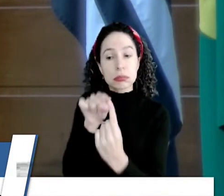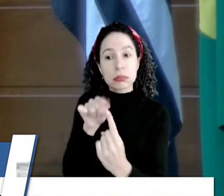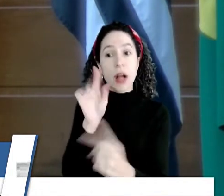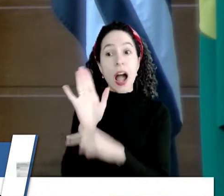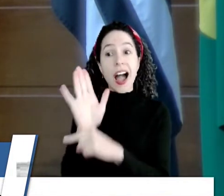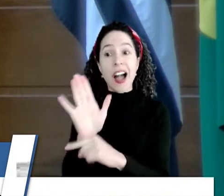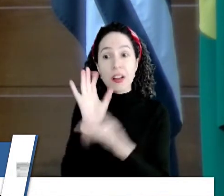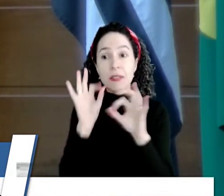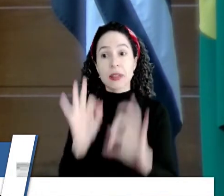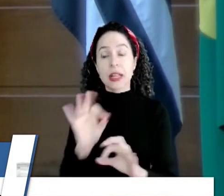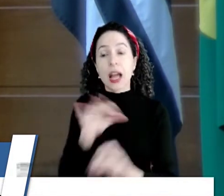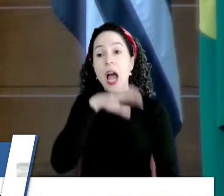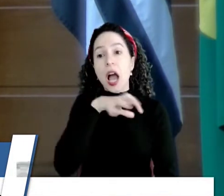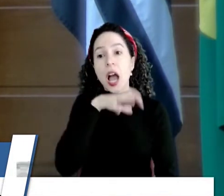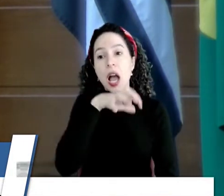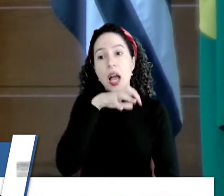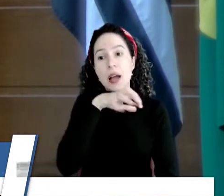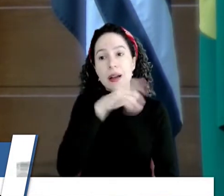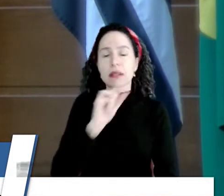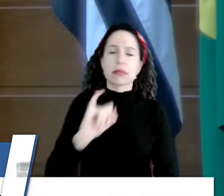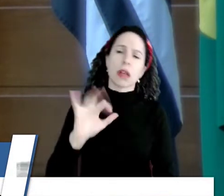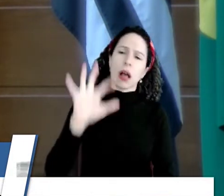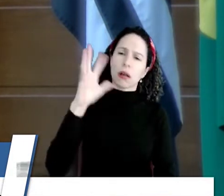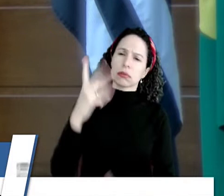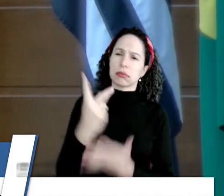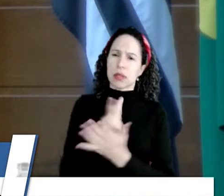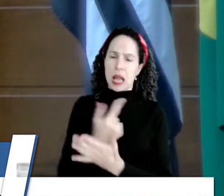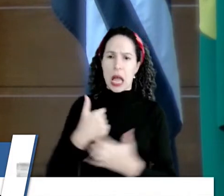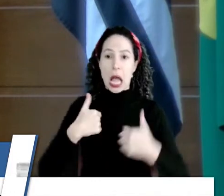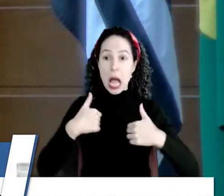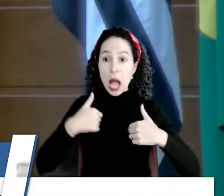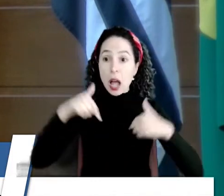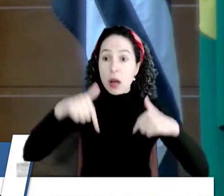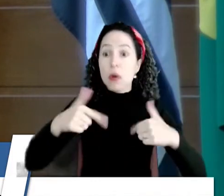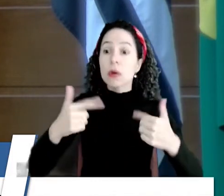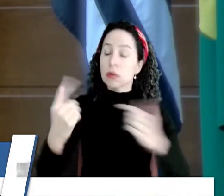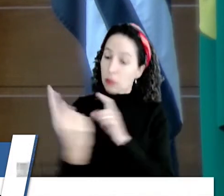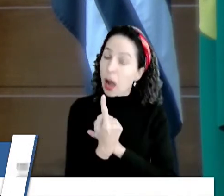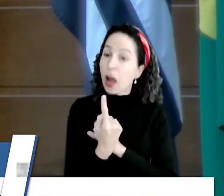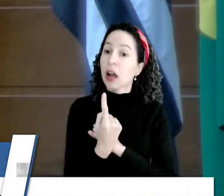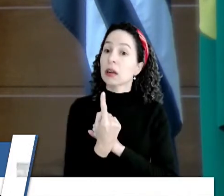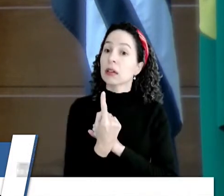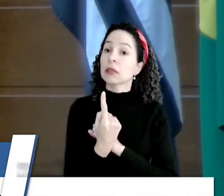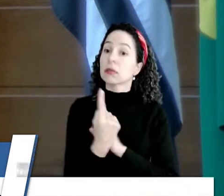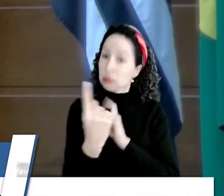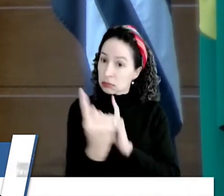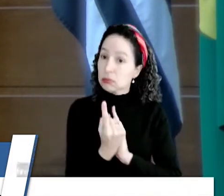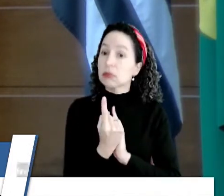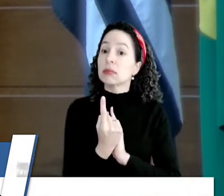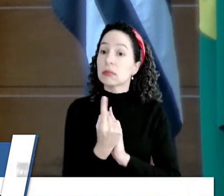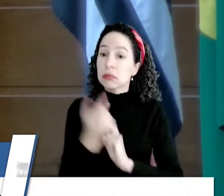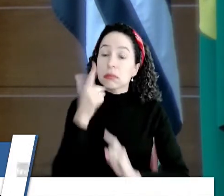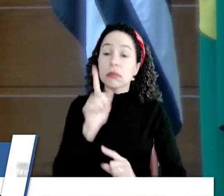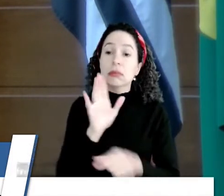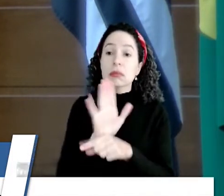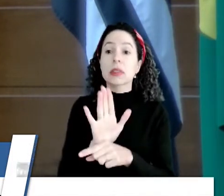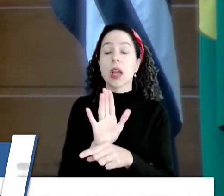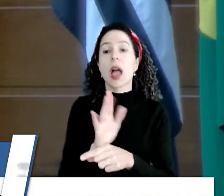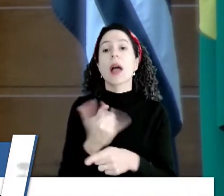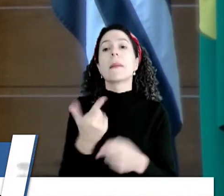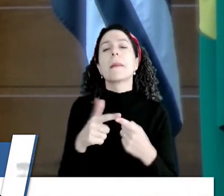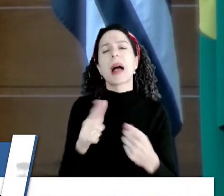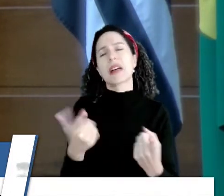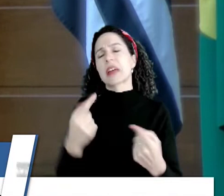eu estou aqui, me procurem, para a gente poder ajudar. Agora, esse disse-me-disse aí, ó,